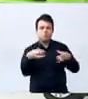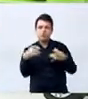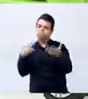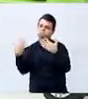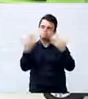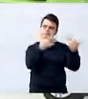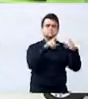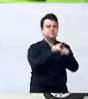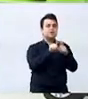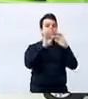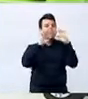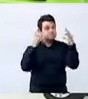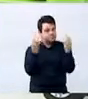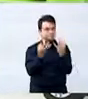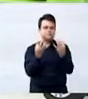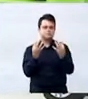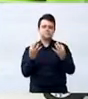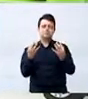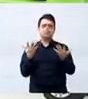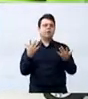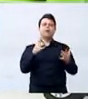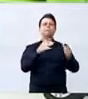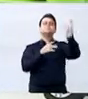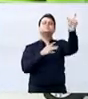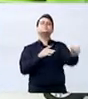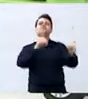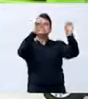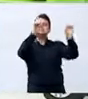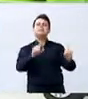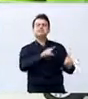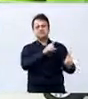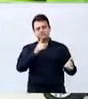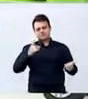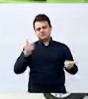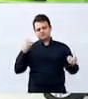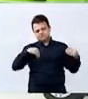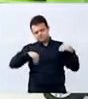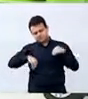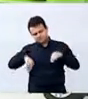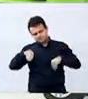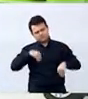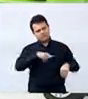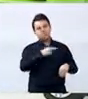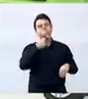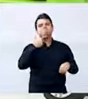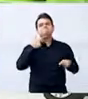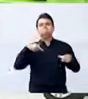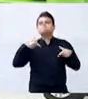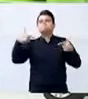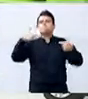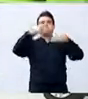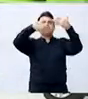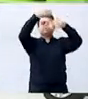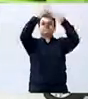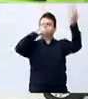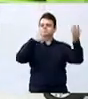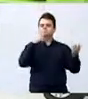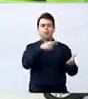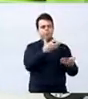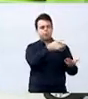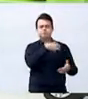famílias também. Então, às vezes, se o paciente está deprimido, né, ele tem uma baixa na vontade, né, ele não vai conseguir, às vezes ele fica